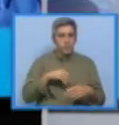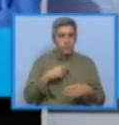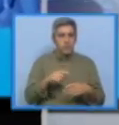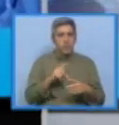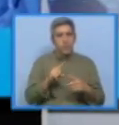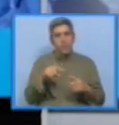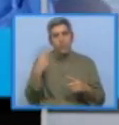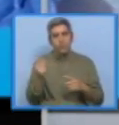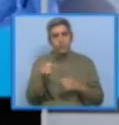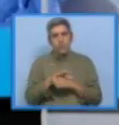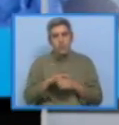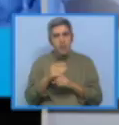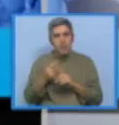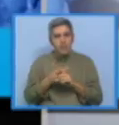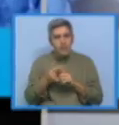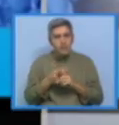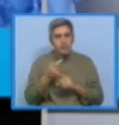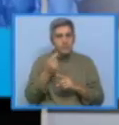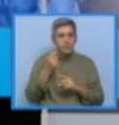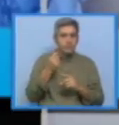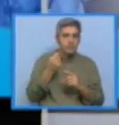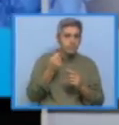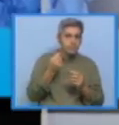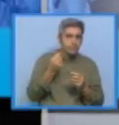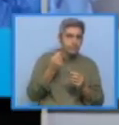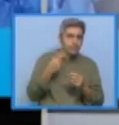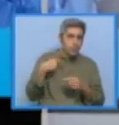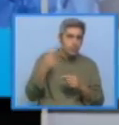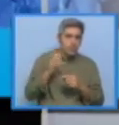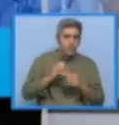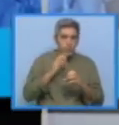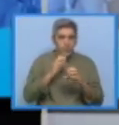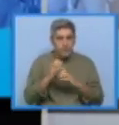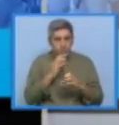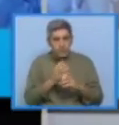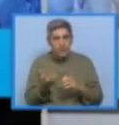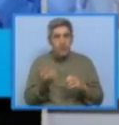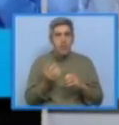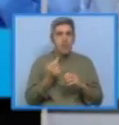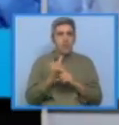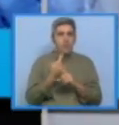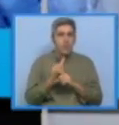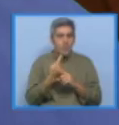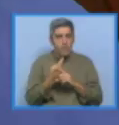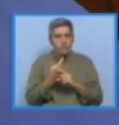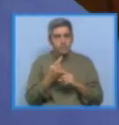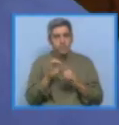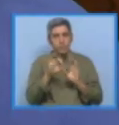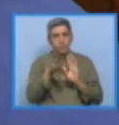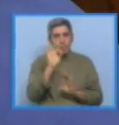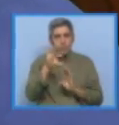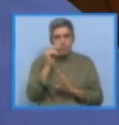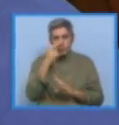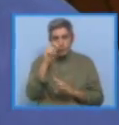com outros campos de interesses ou outros meios de comunicação, etc. A escolha das pessoas